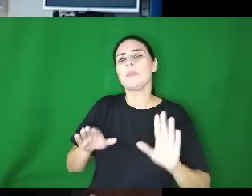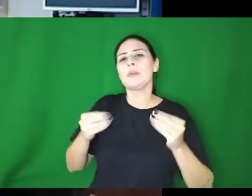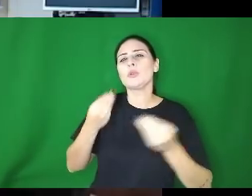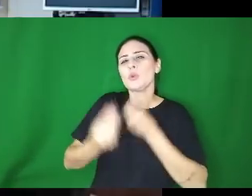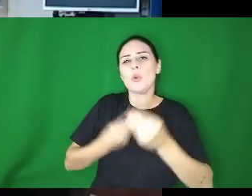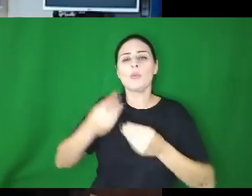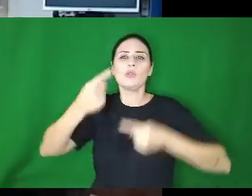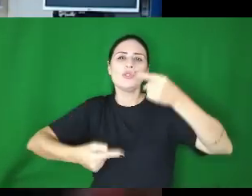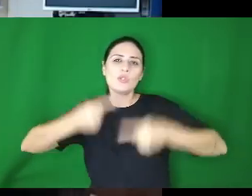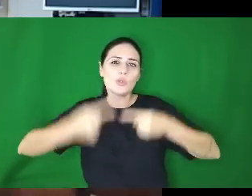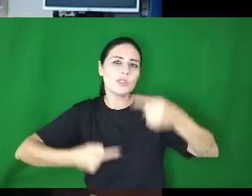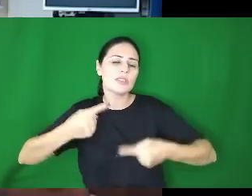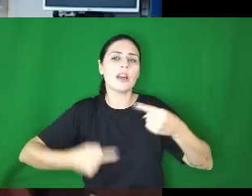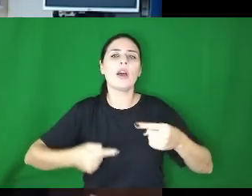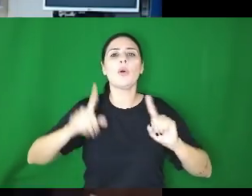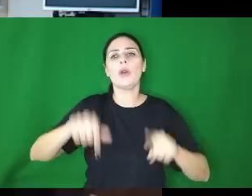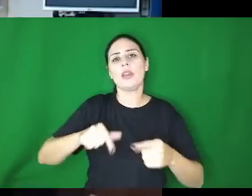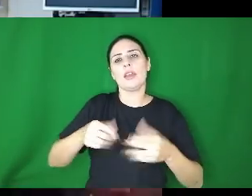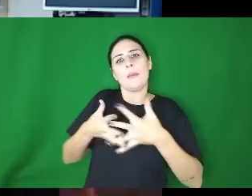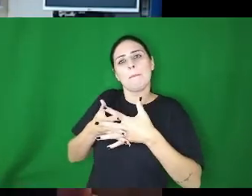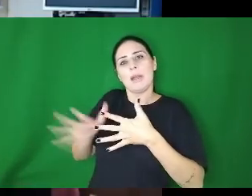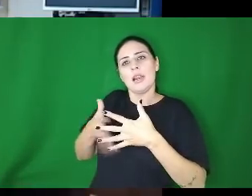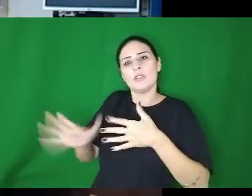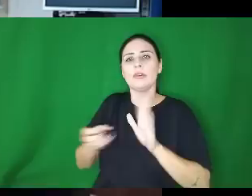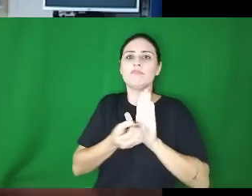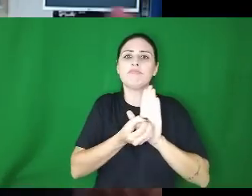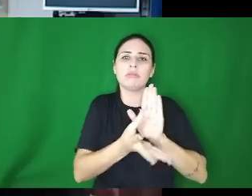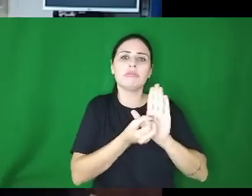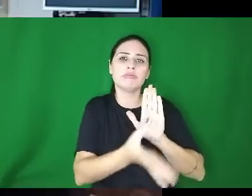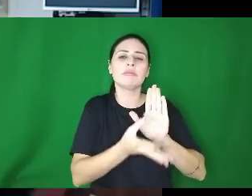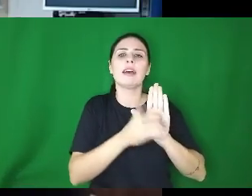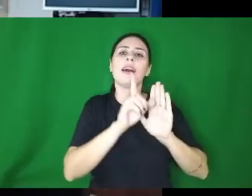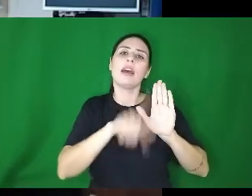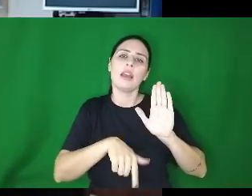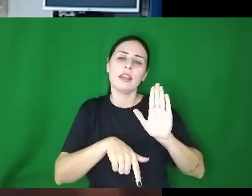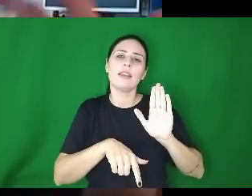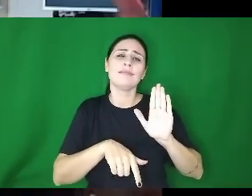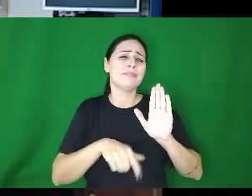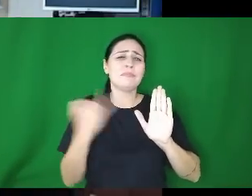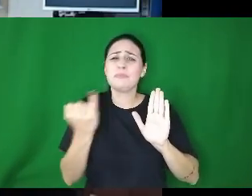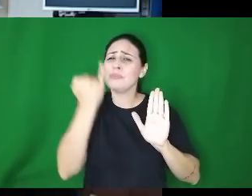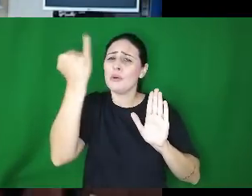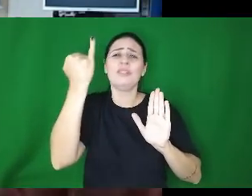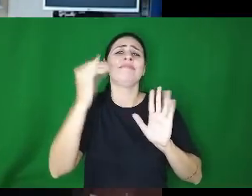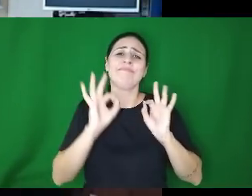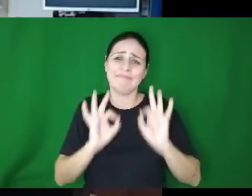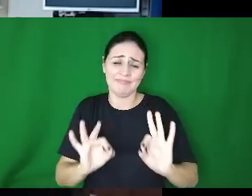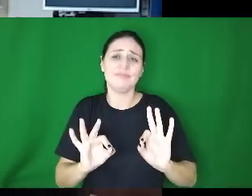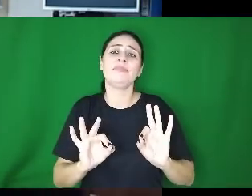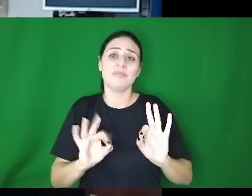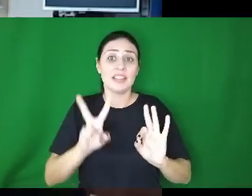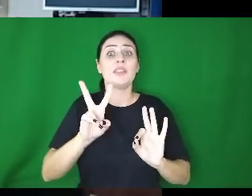planejamento final, ela já vem desde o ano passado, a gente teve que interromper por conta da pandemia, e por conta, né, dessa reorganização do